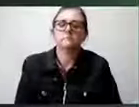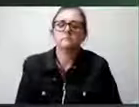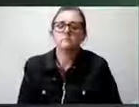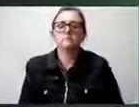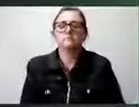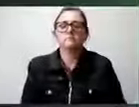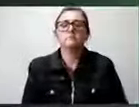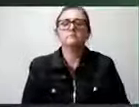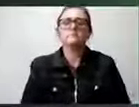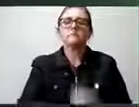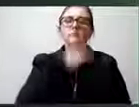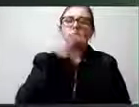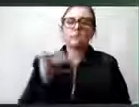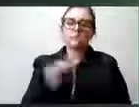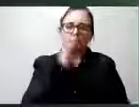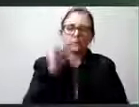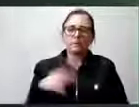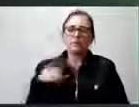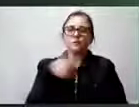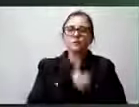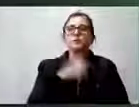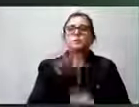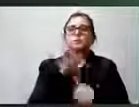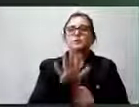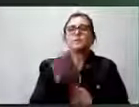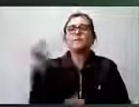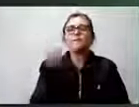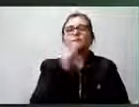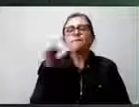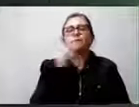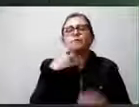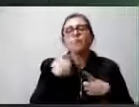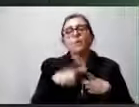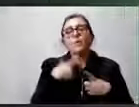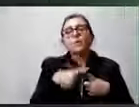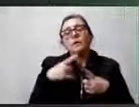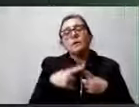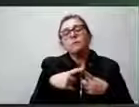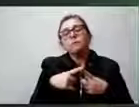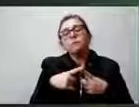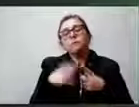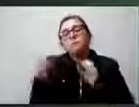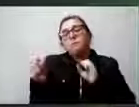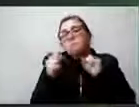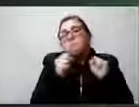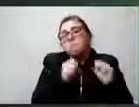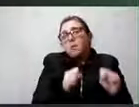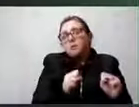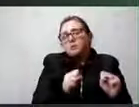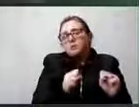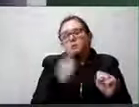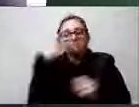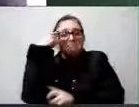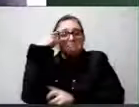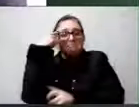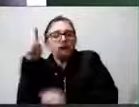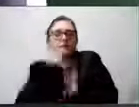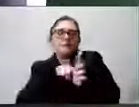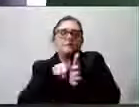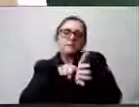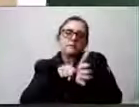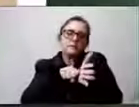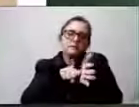É importante para nós mostrar esses vídeos porque pode gerar uma ideia de pesquisa, né?